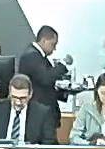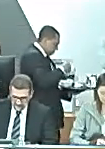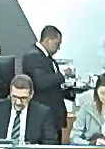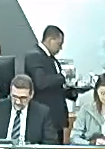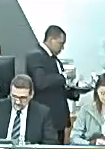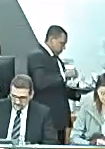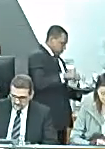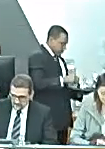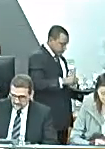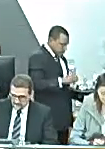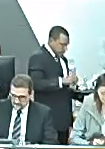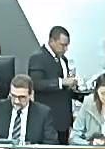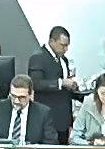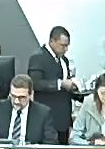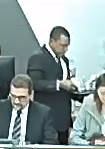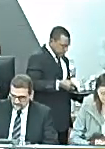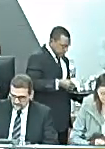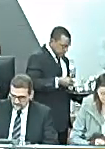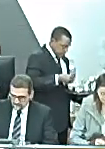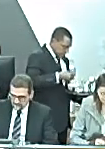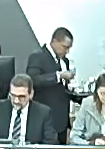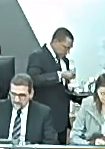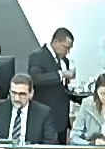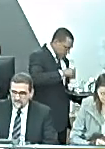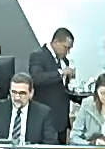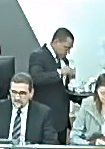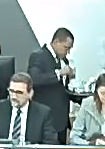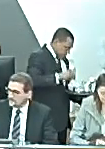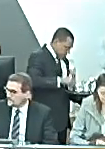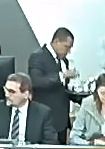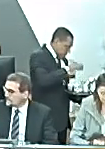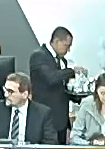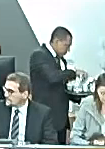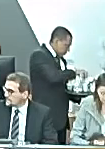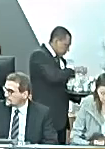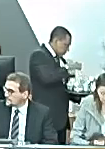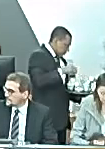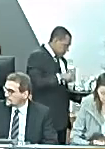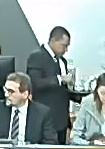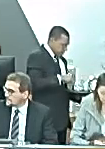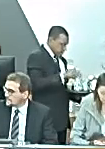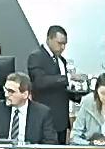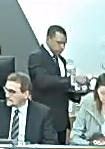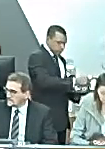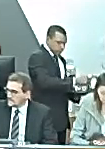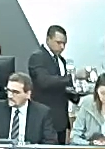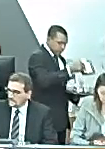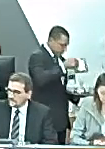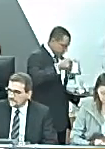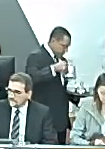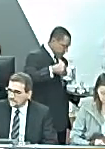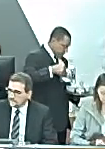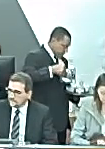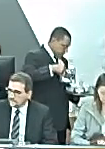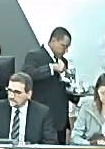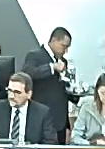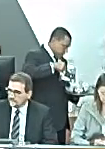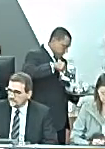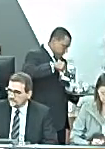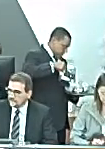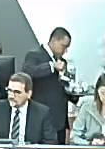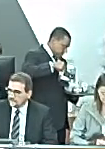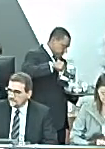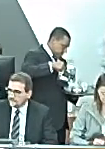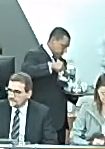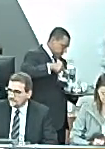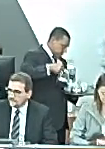serviço eu tenho direito à progressão na carreira eu tenho que fazer isso meus direitos são esses e se esse cenário o